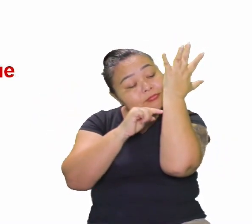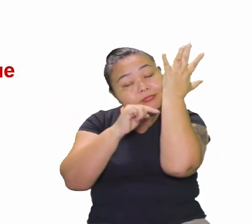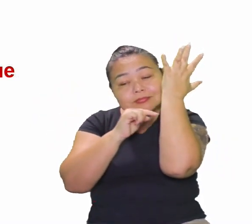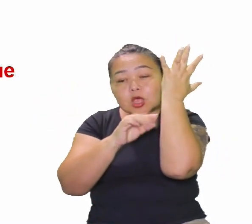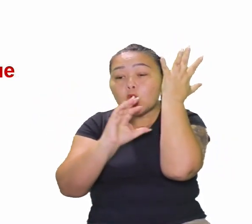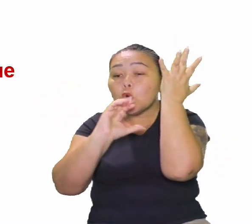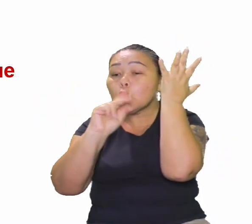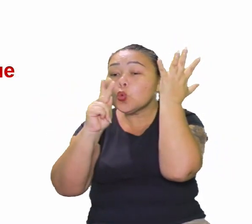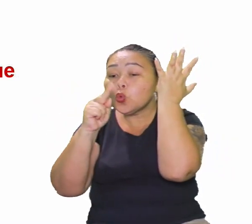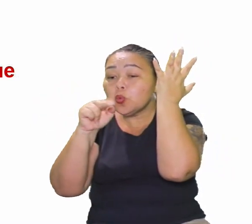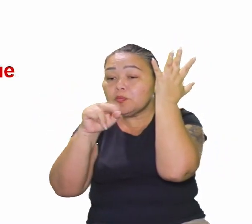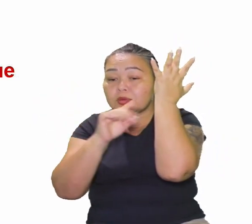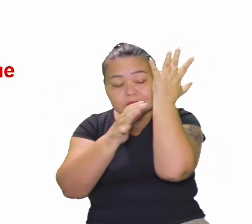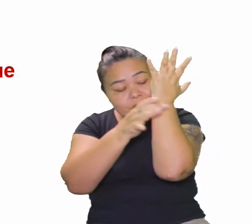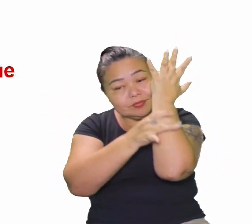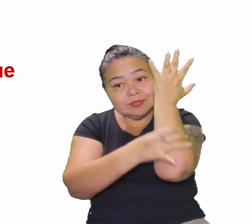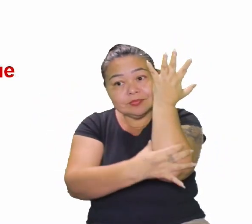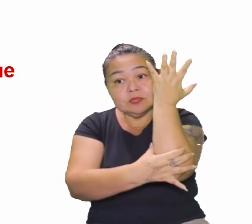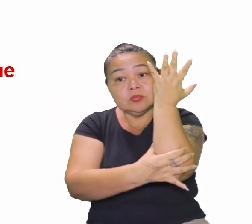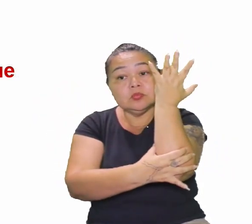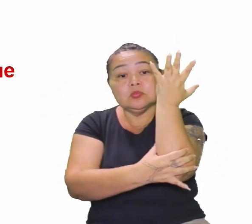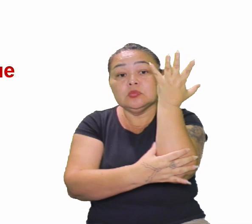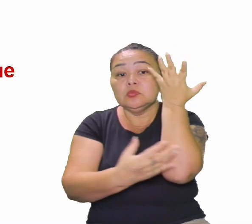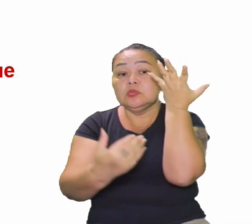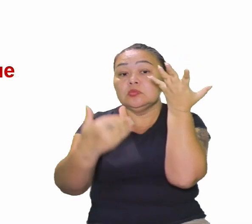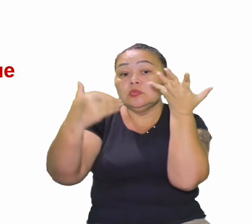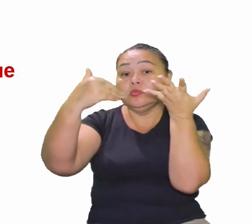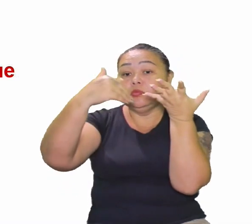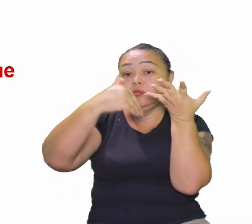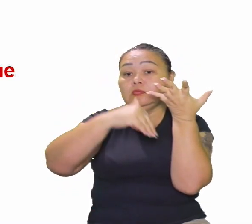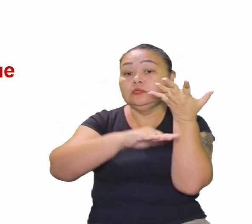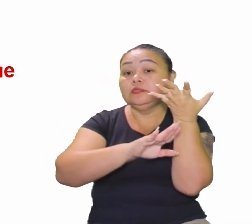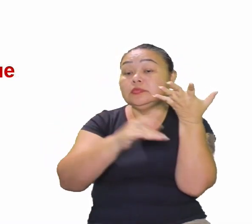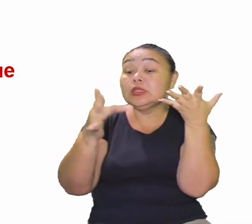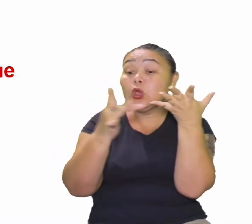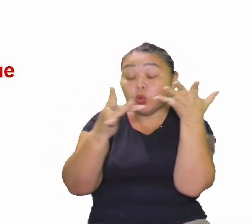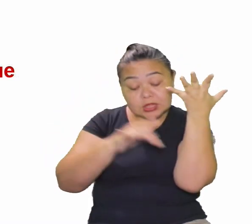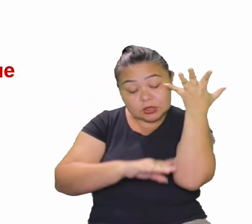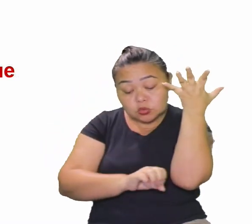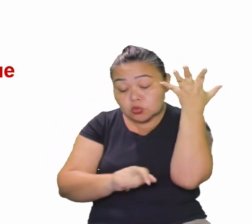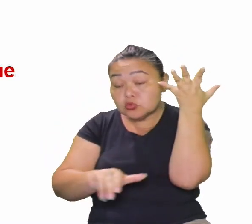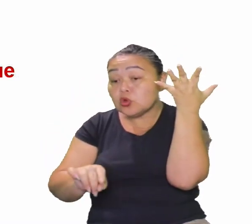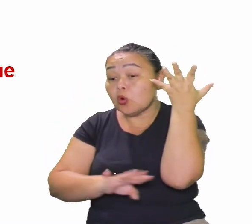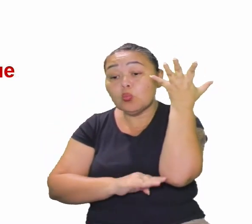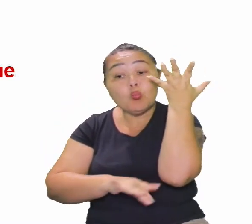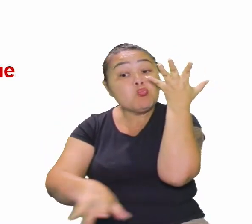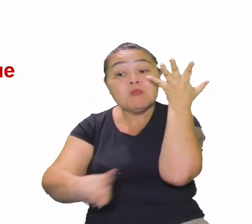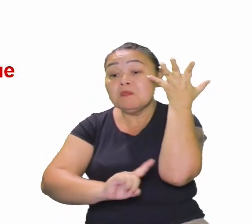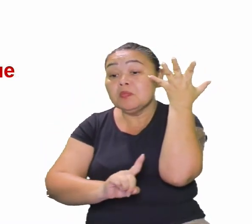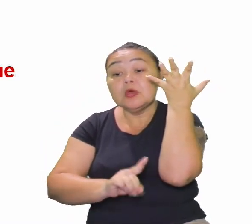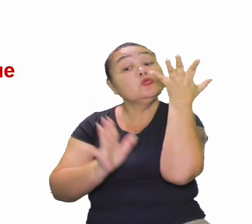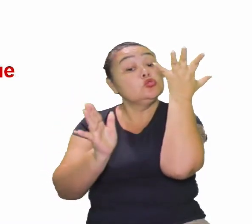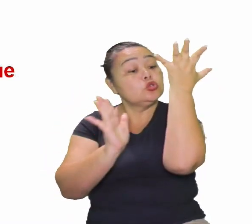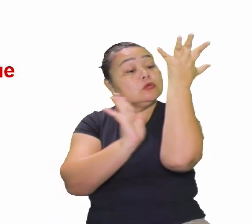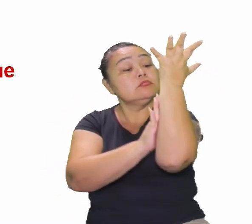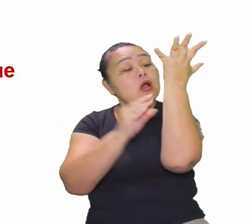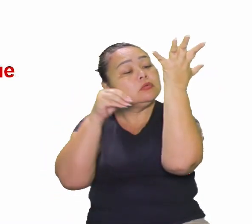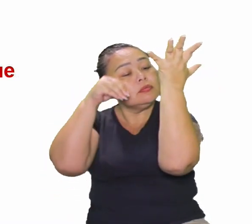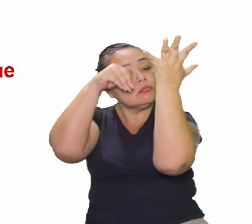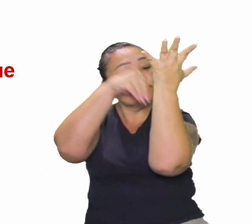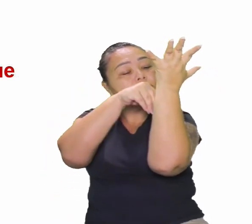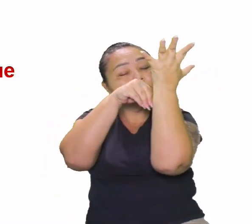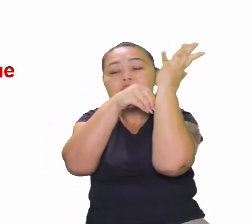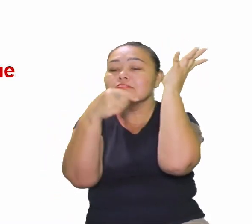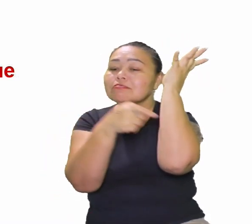das madeiras tratadas, não entrando, portanto, em contato com o solo. Então, elas vão ficar ali